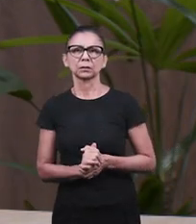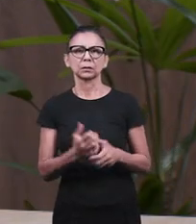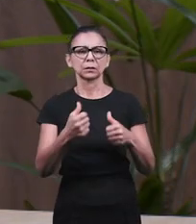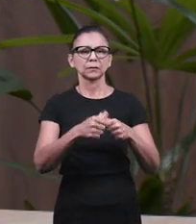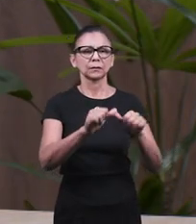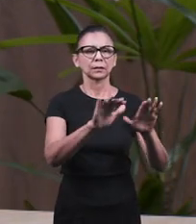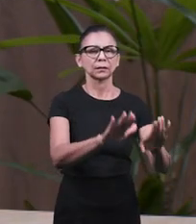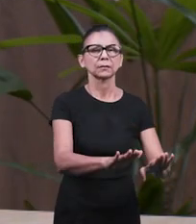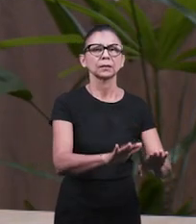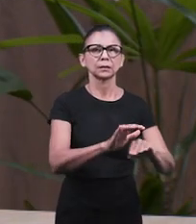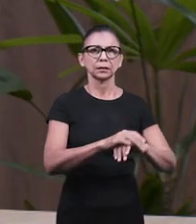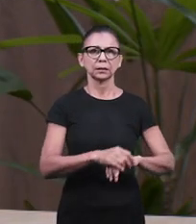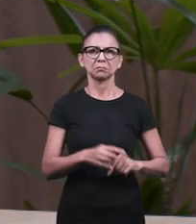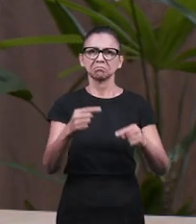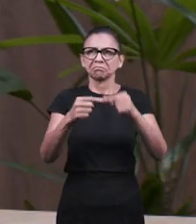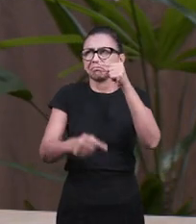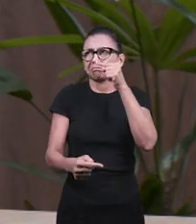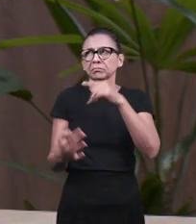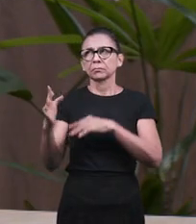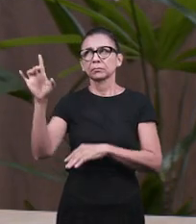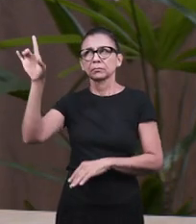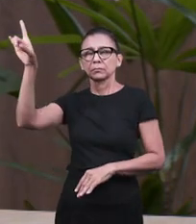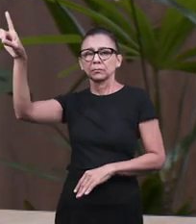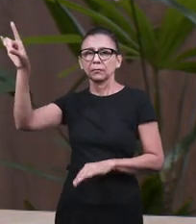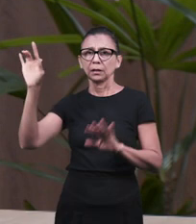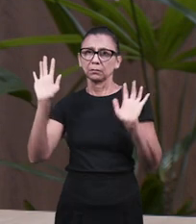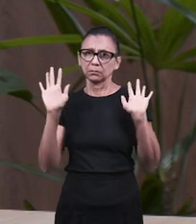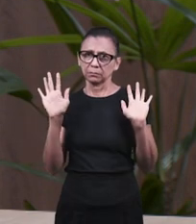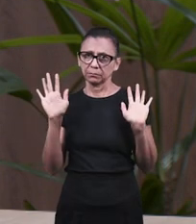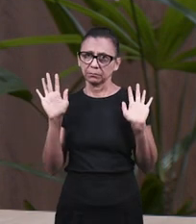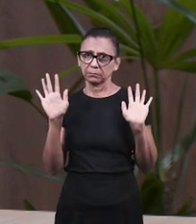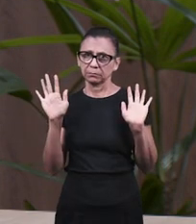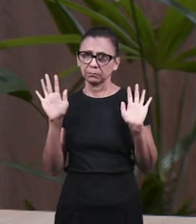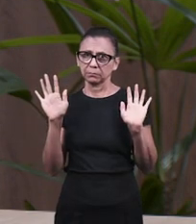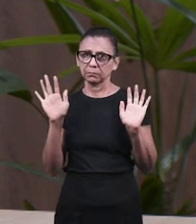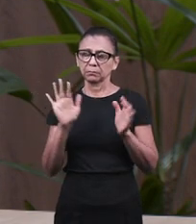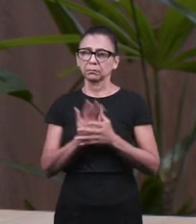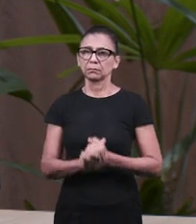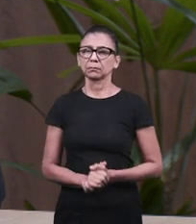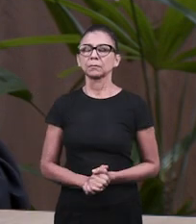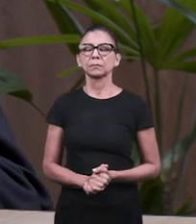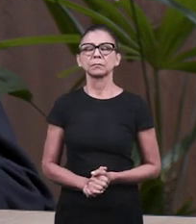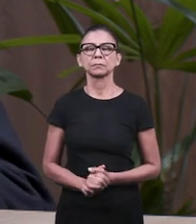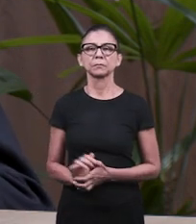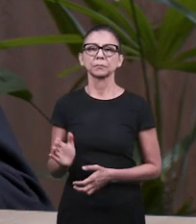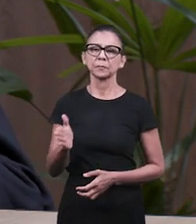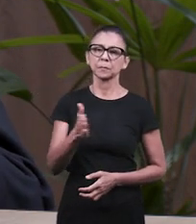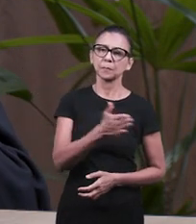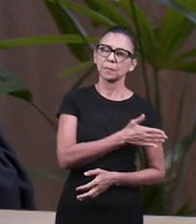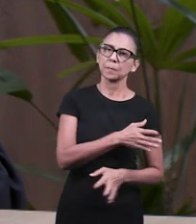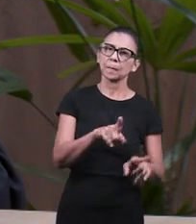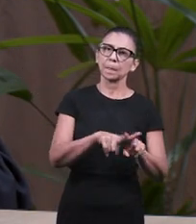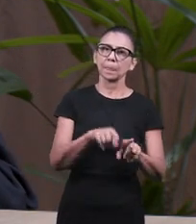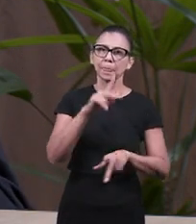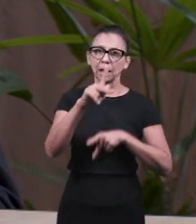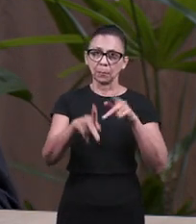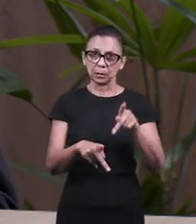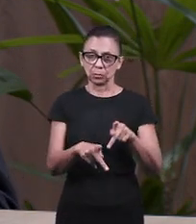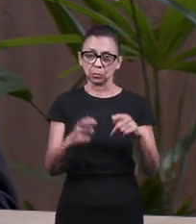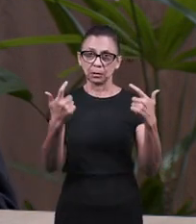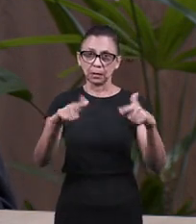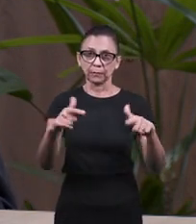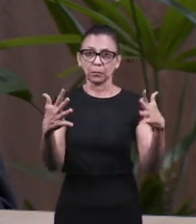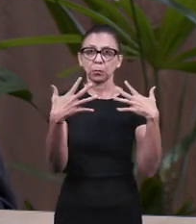terra física. O Senhor estava apontando tudo para a eternidade, não é? E outra coisa, estes que estavam